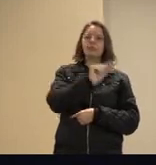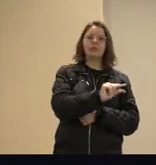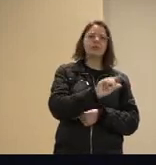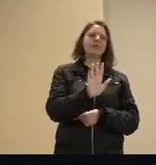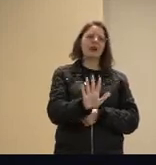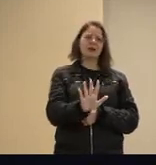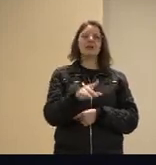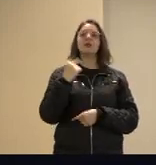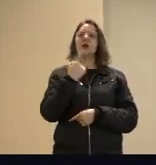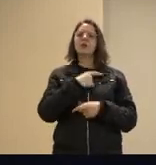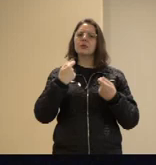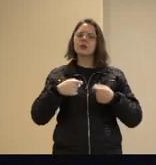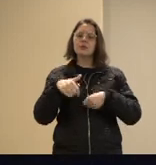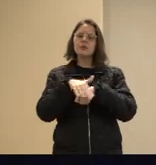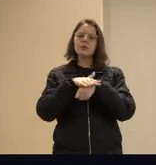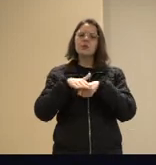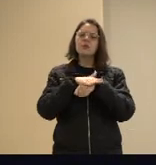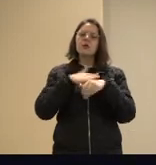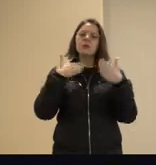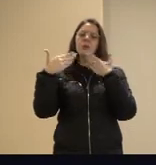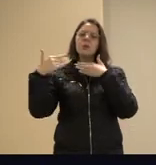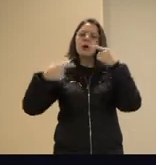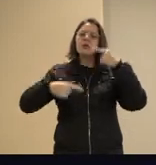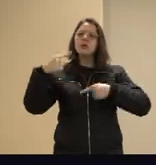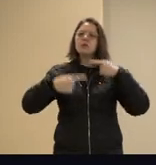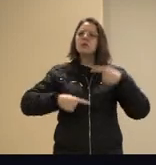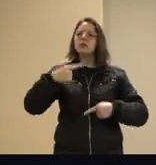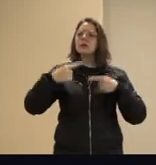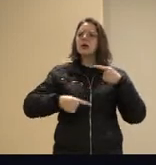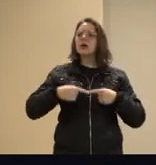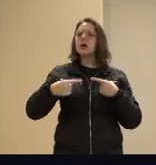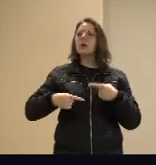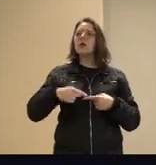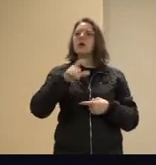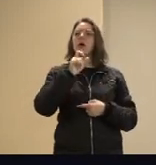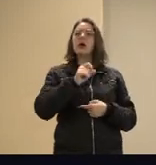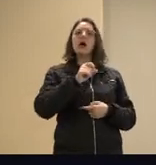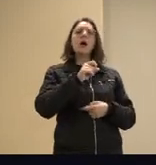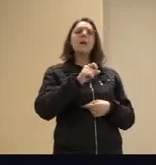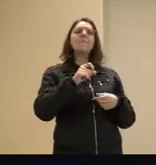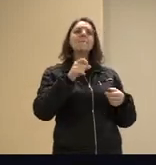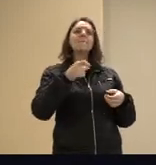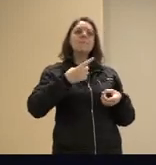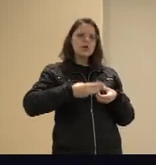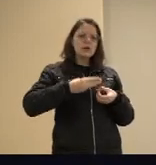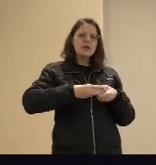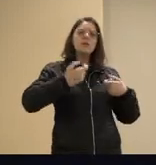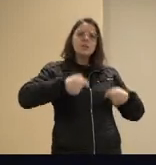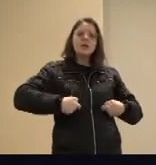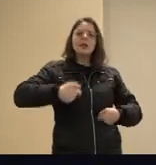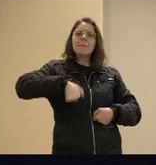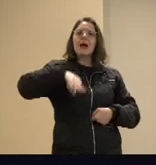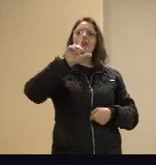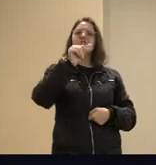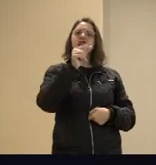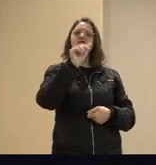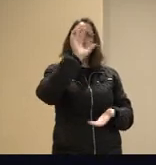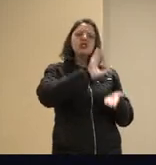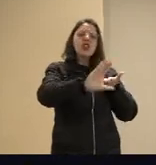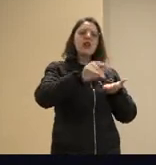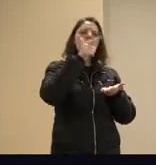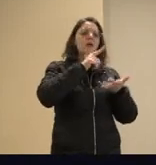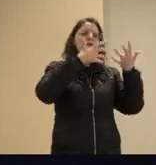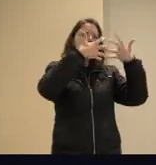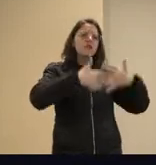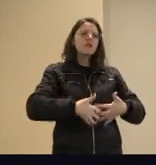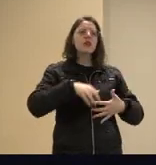também começar discussões onde o onde executa a política tenha mais recurso. E aí o sistema, a rede funciona